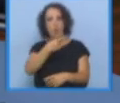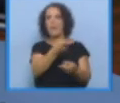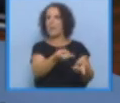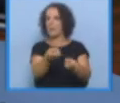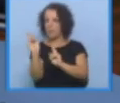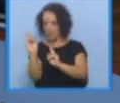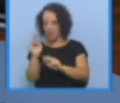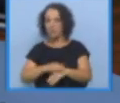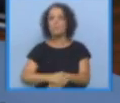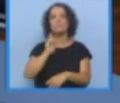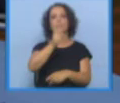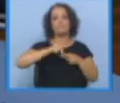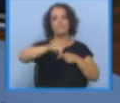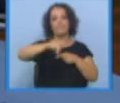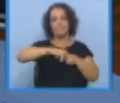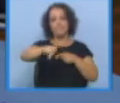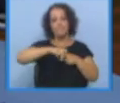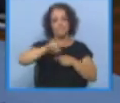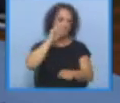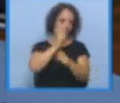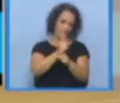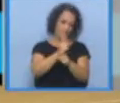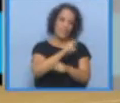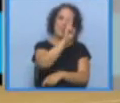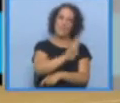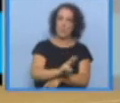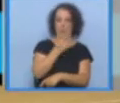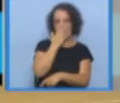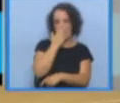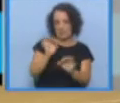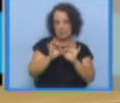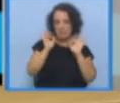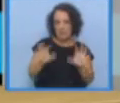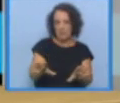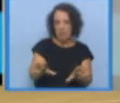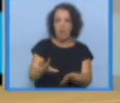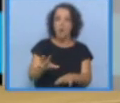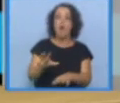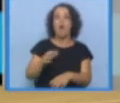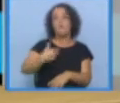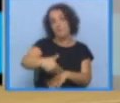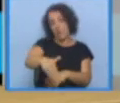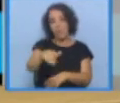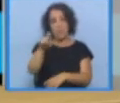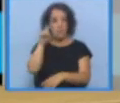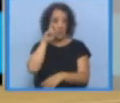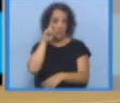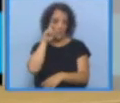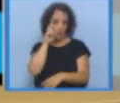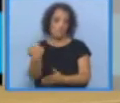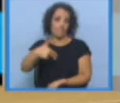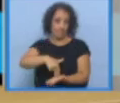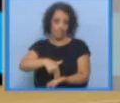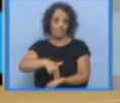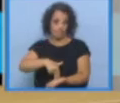de identidade e residência, ou equivalente na Venezuela, terão a sua defesa garantida e, portanto,